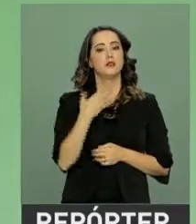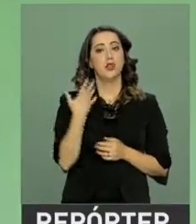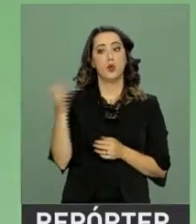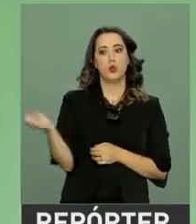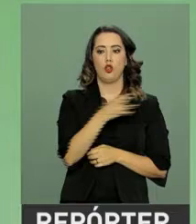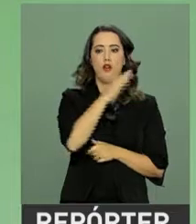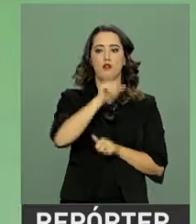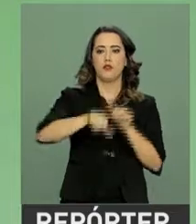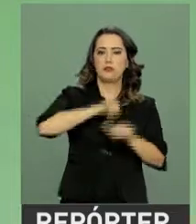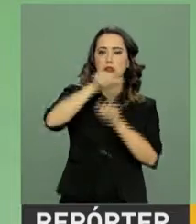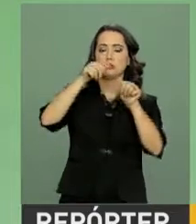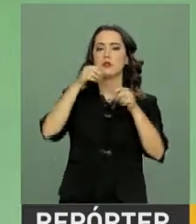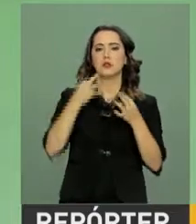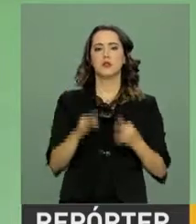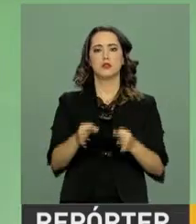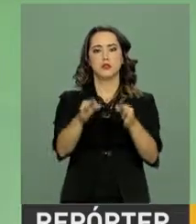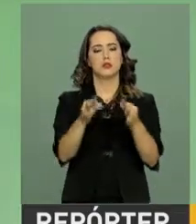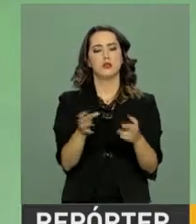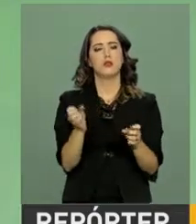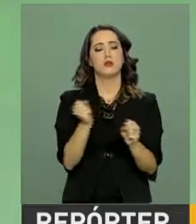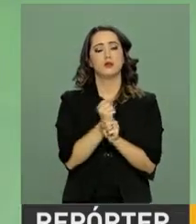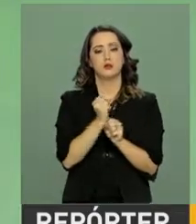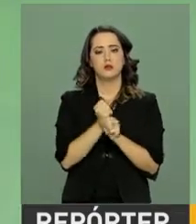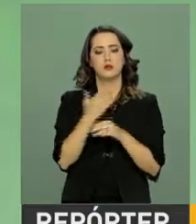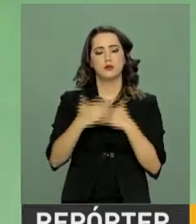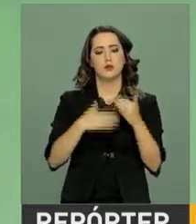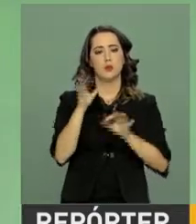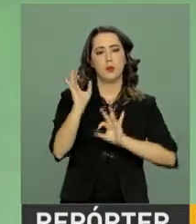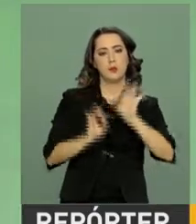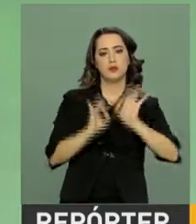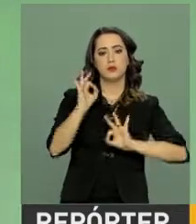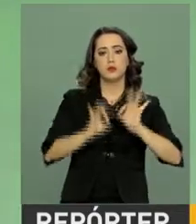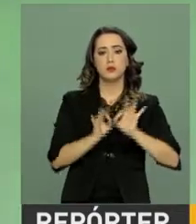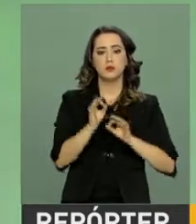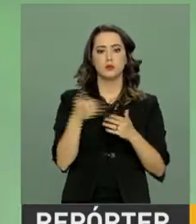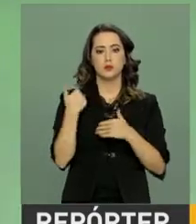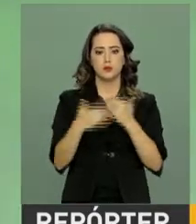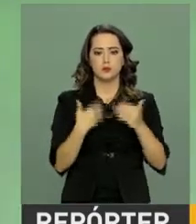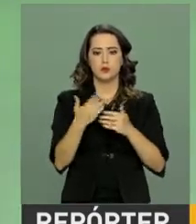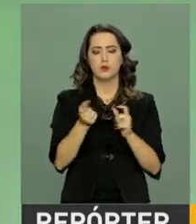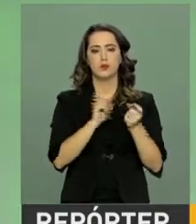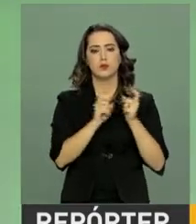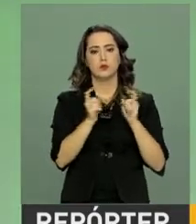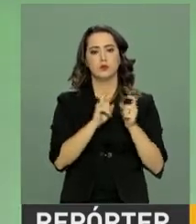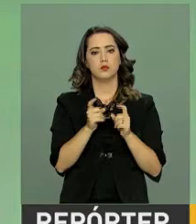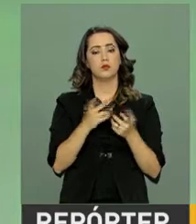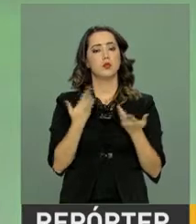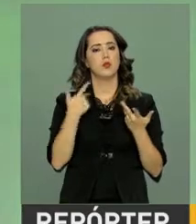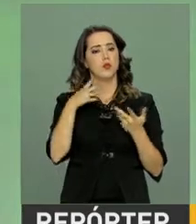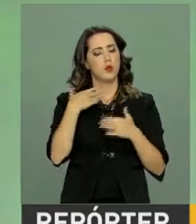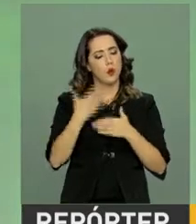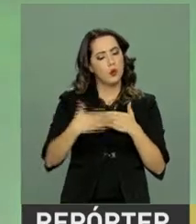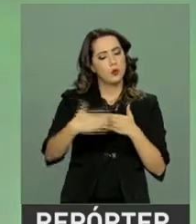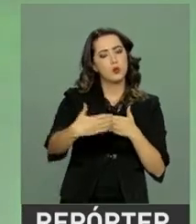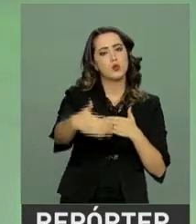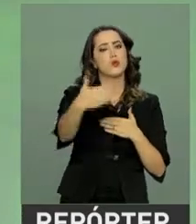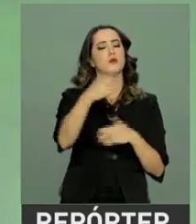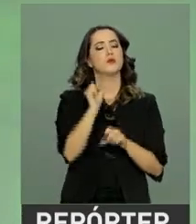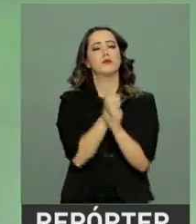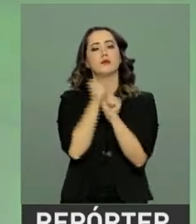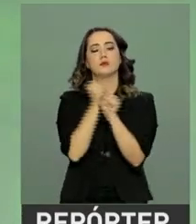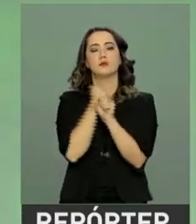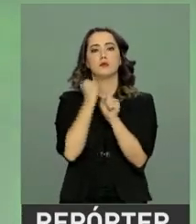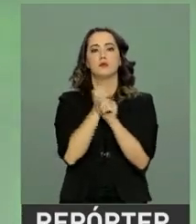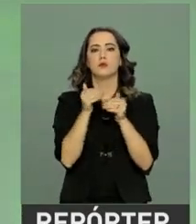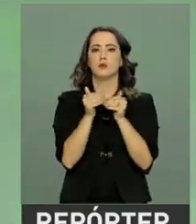oferecer novas funcionalidades na concepção planejamento execução gerenciamento e manutenção das obras